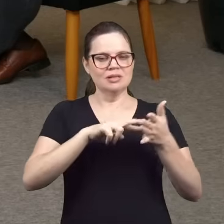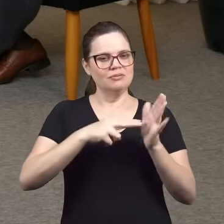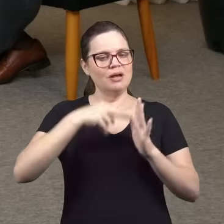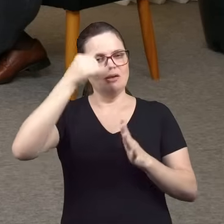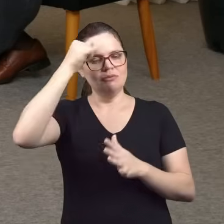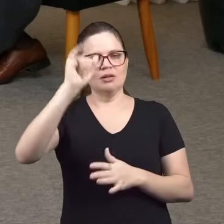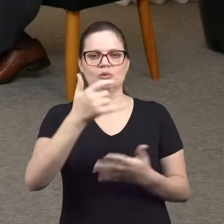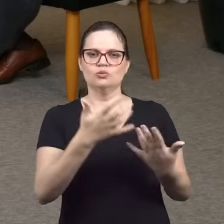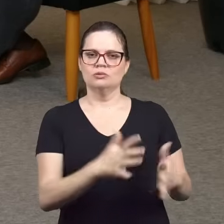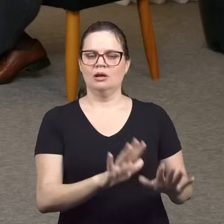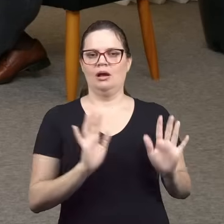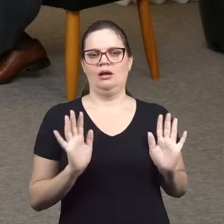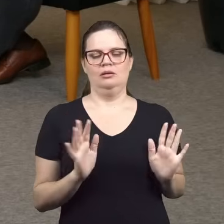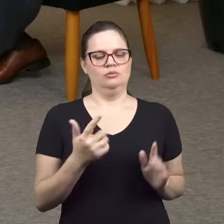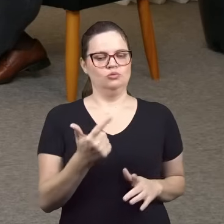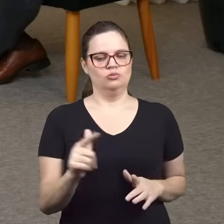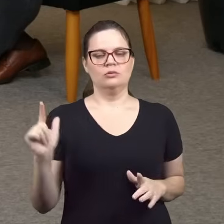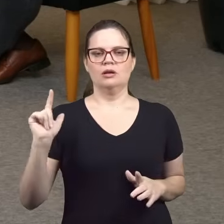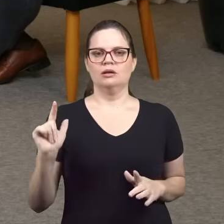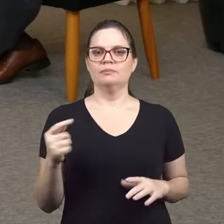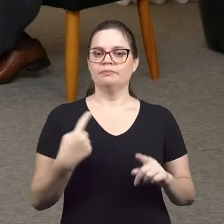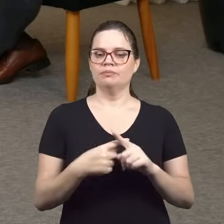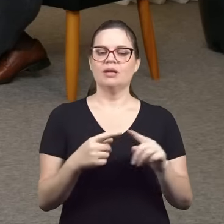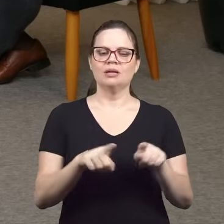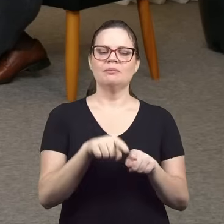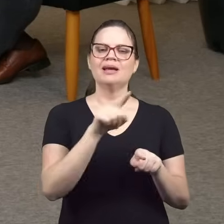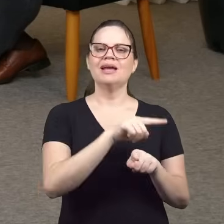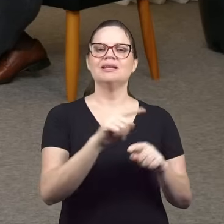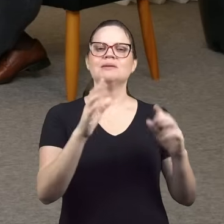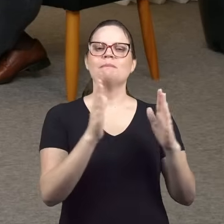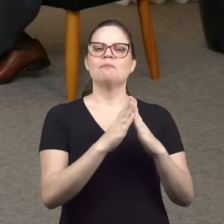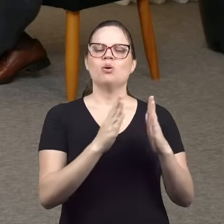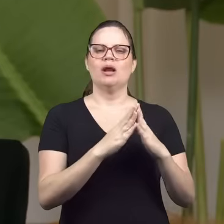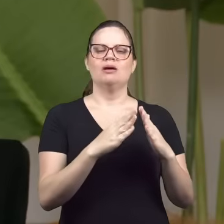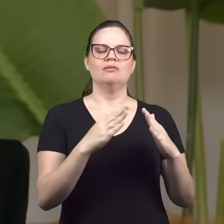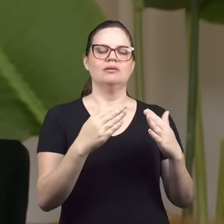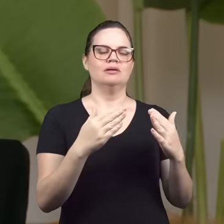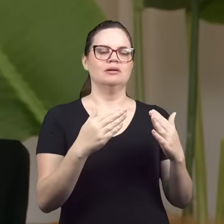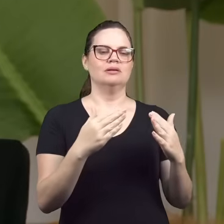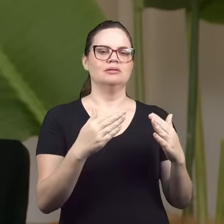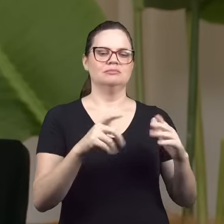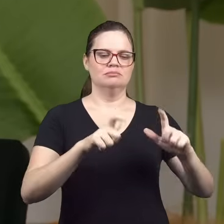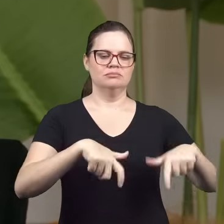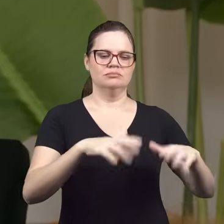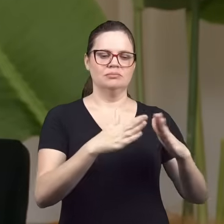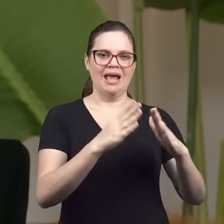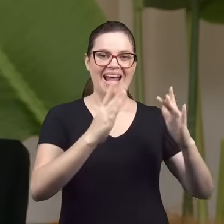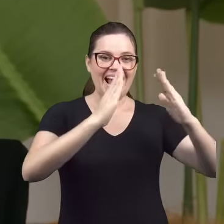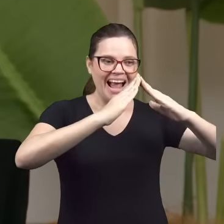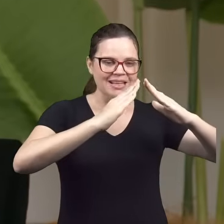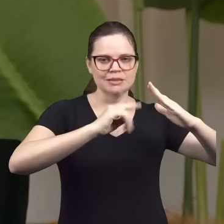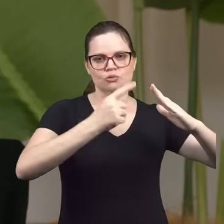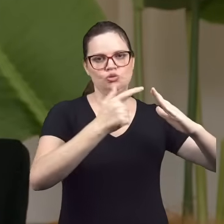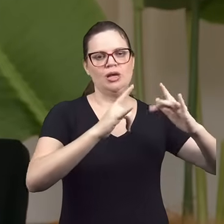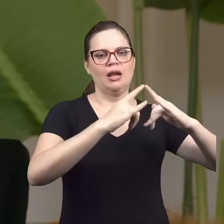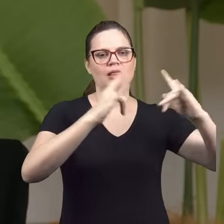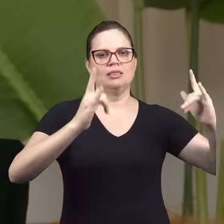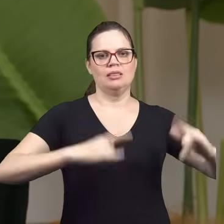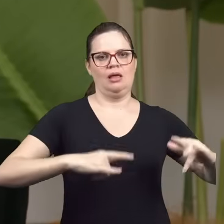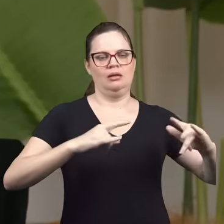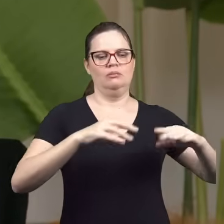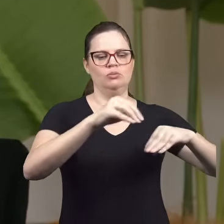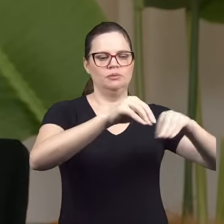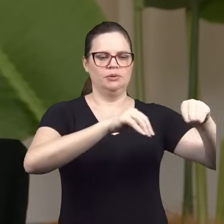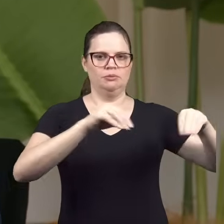isso porque eles moravam também em tendas, não construíam casas, né? É claro, repetindo, não estamos